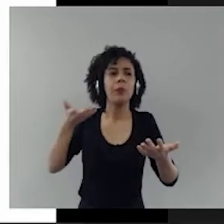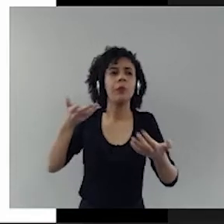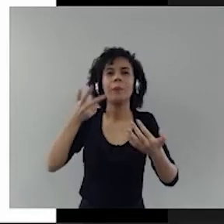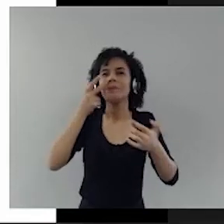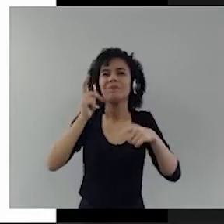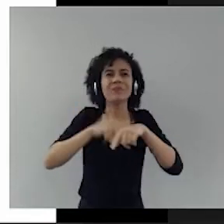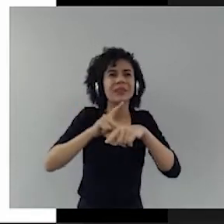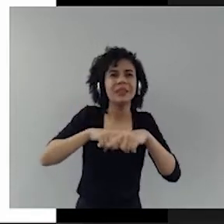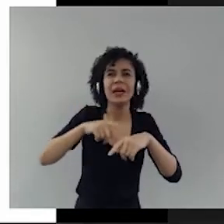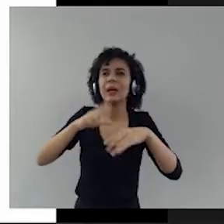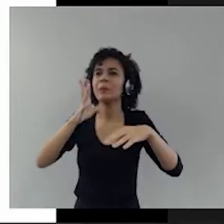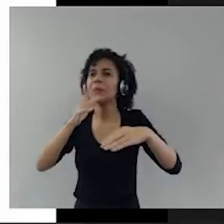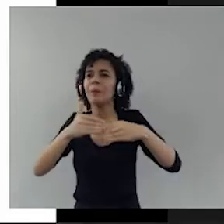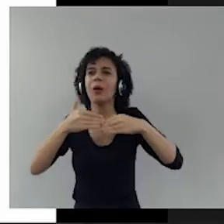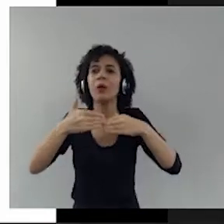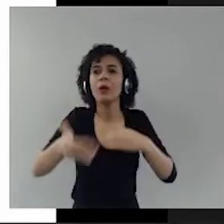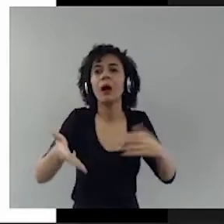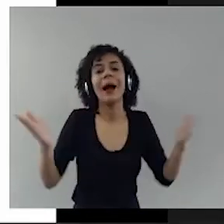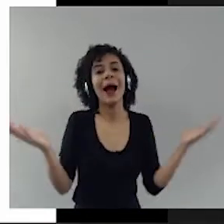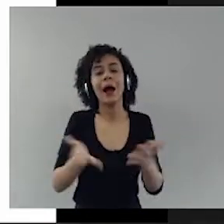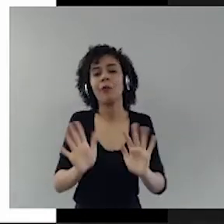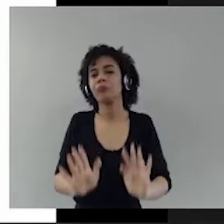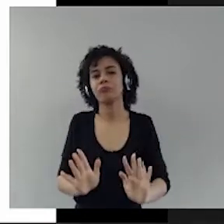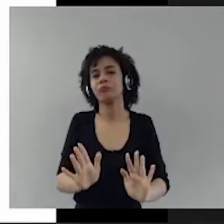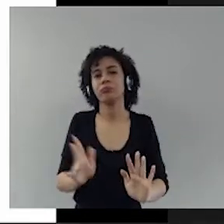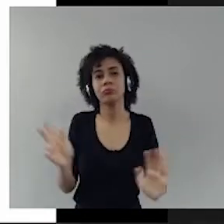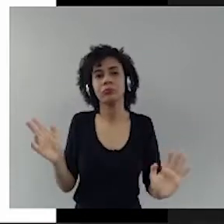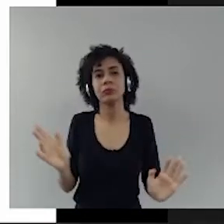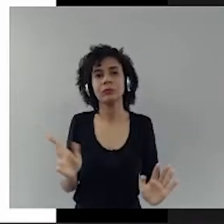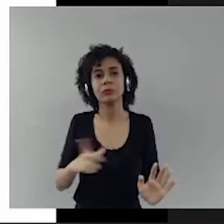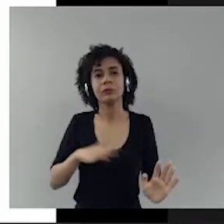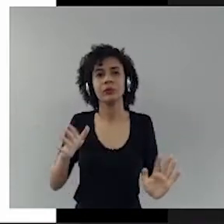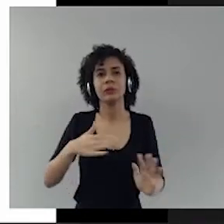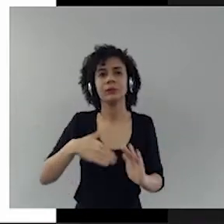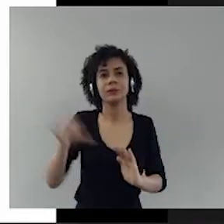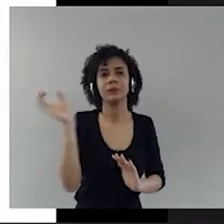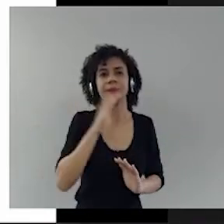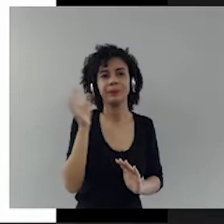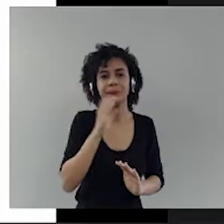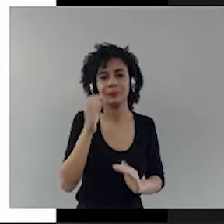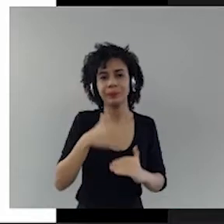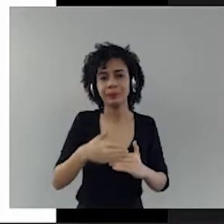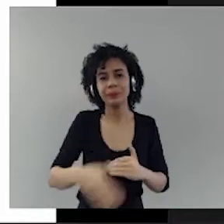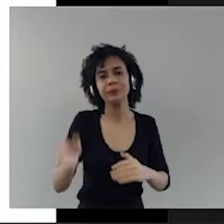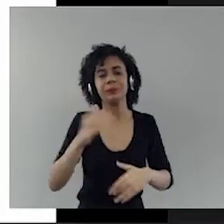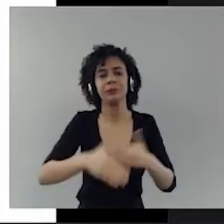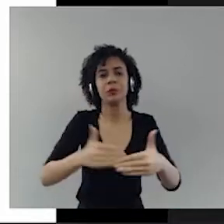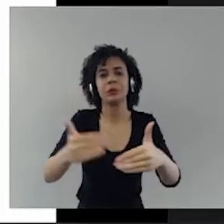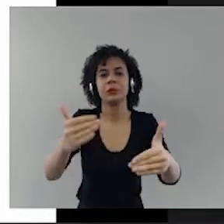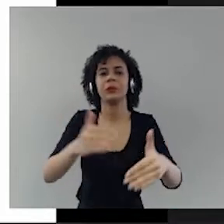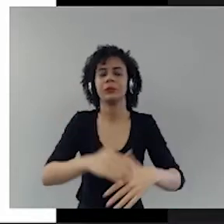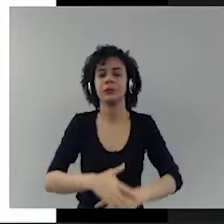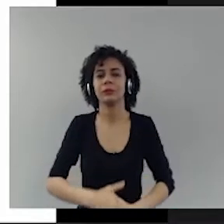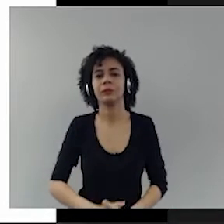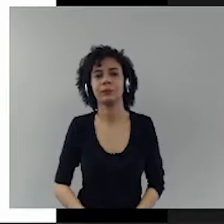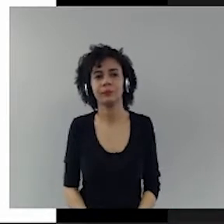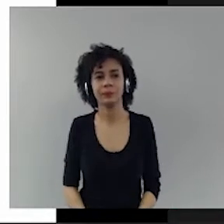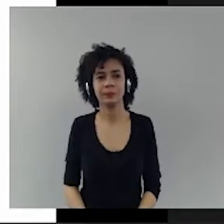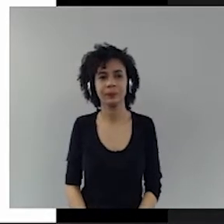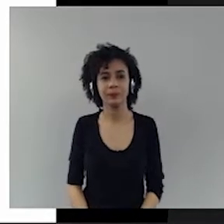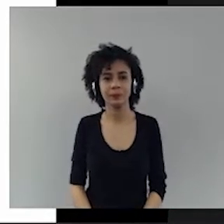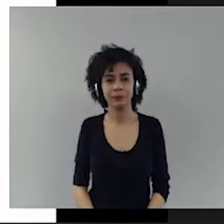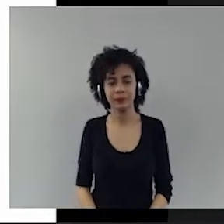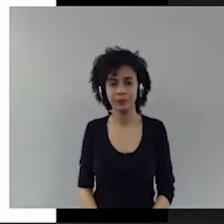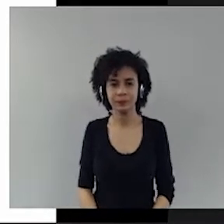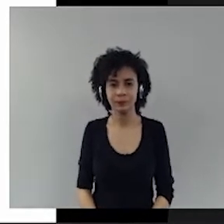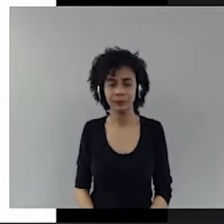no tempo da realização das licitações agora ela está sendo acelerar e aí e o finn